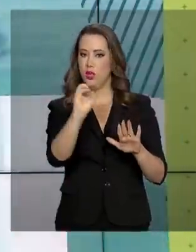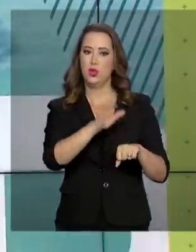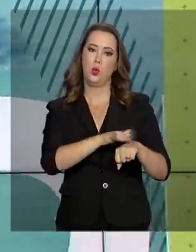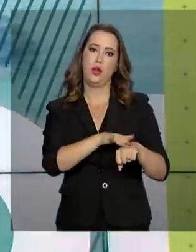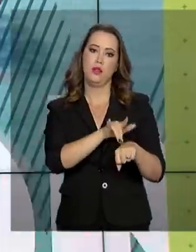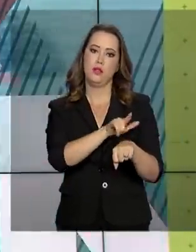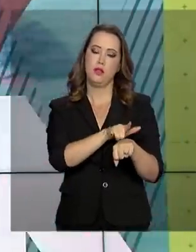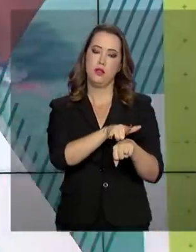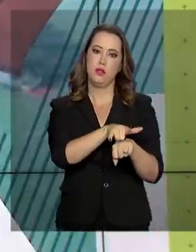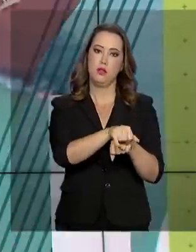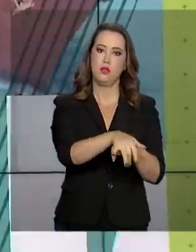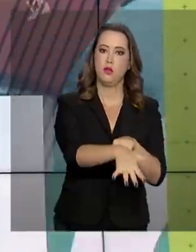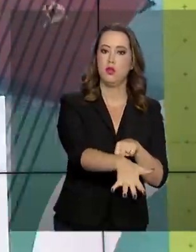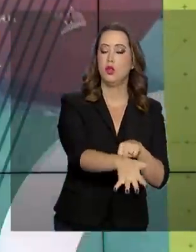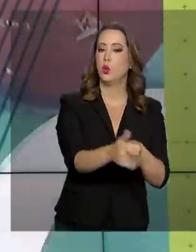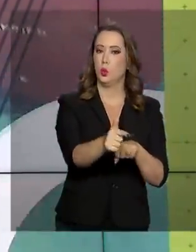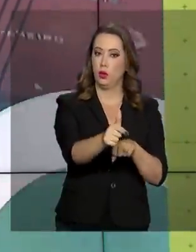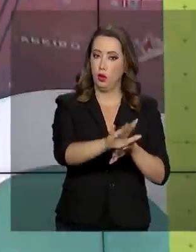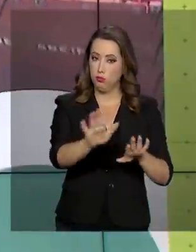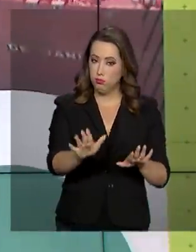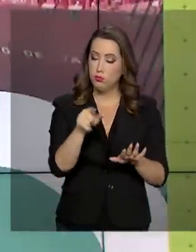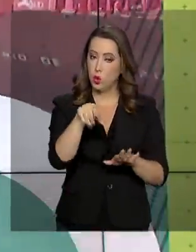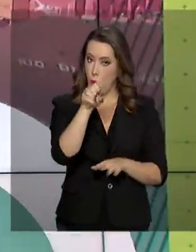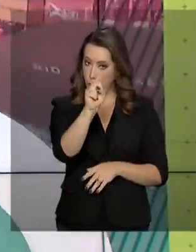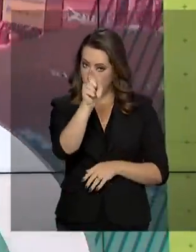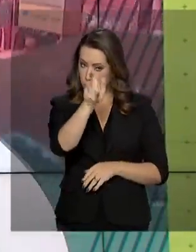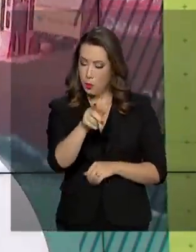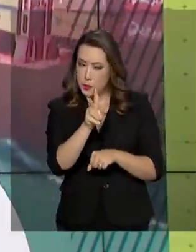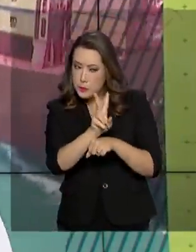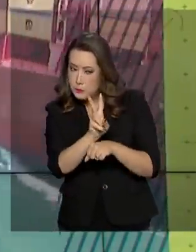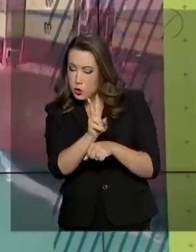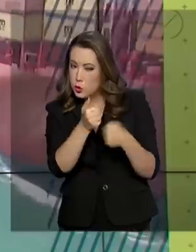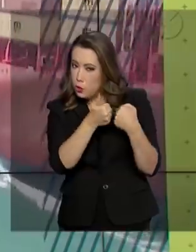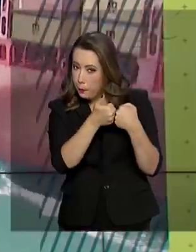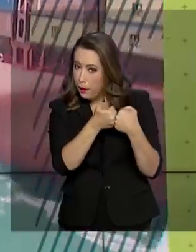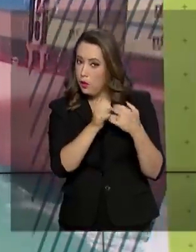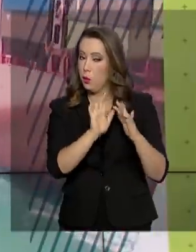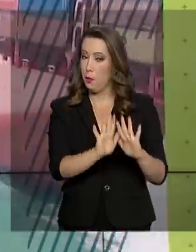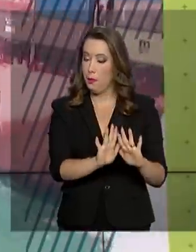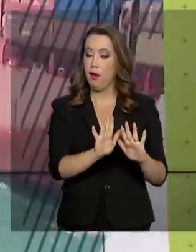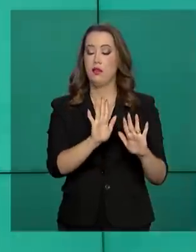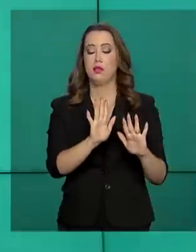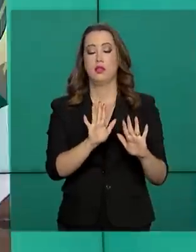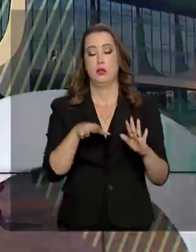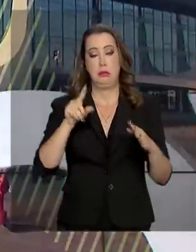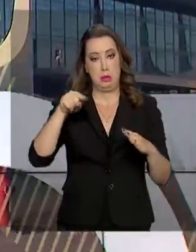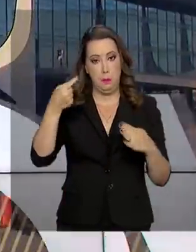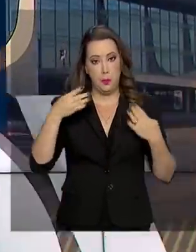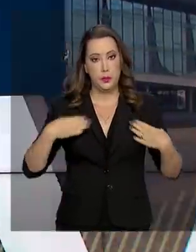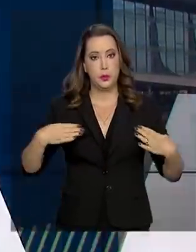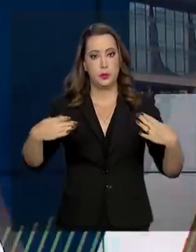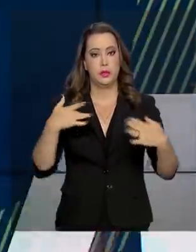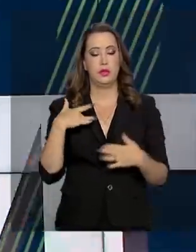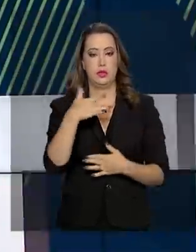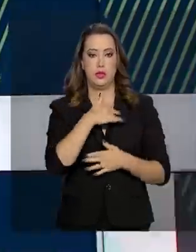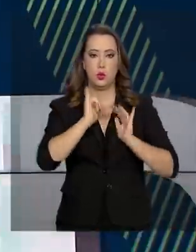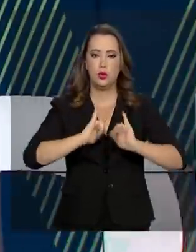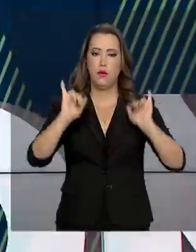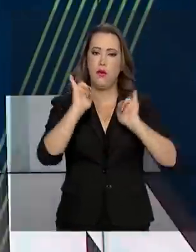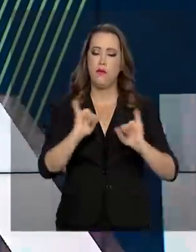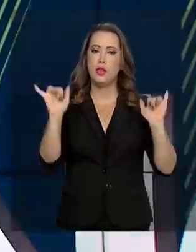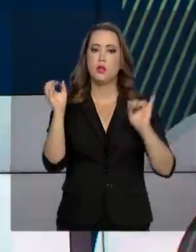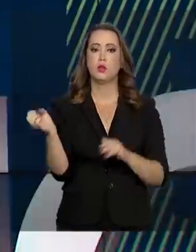doença até agora oito casos suspeitos estão sendo monitorados daqui a pouco o ministério da saúde divulga mais uma atualização